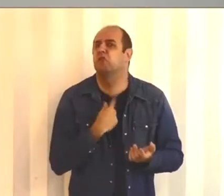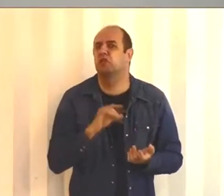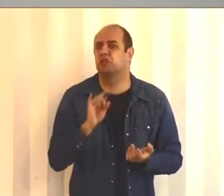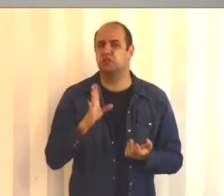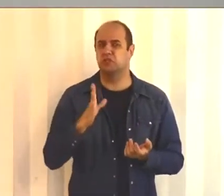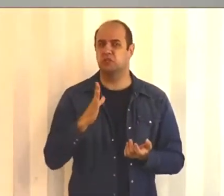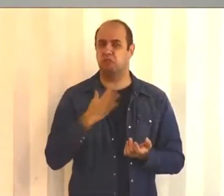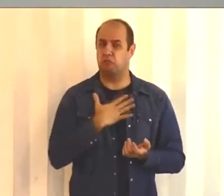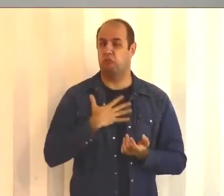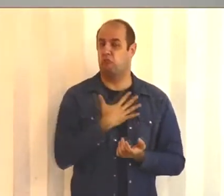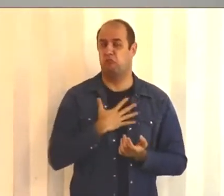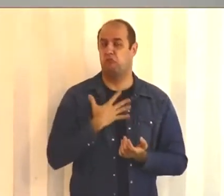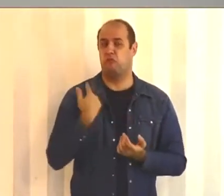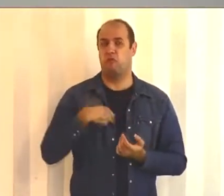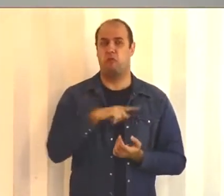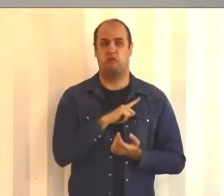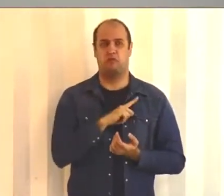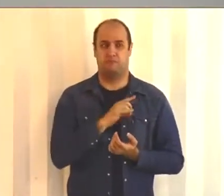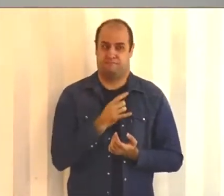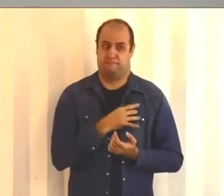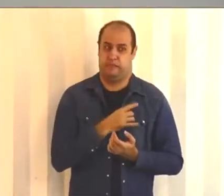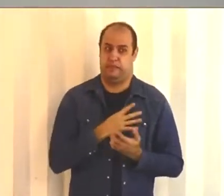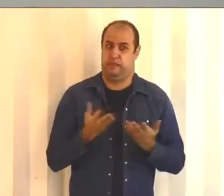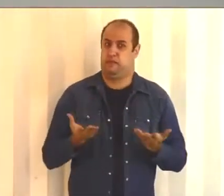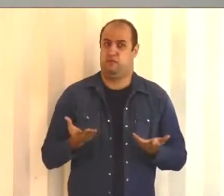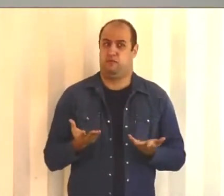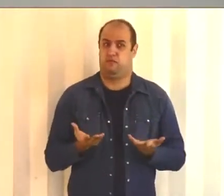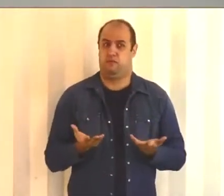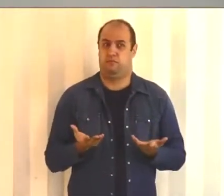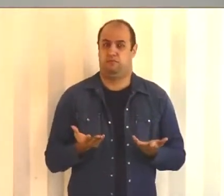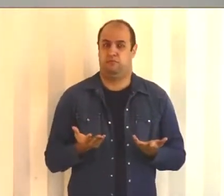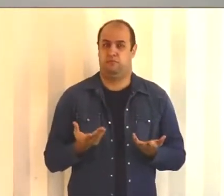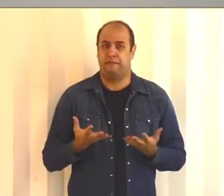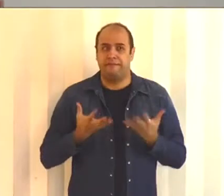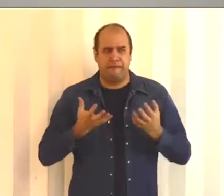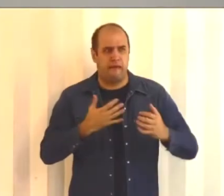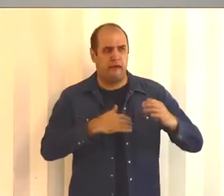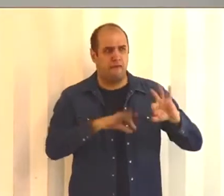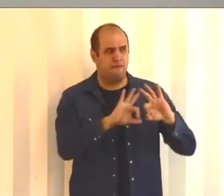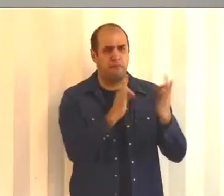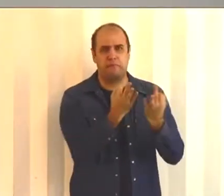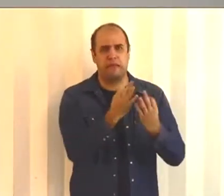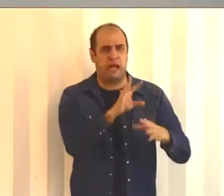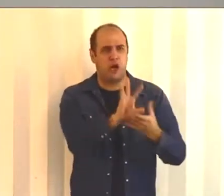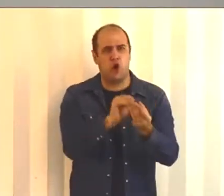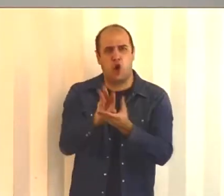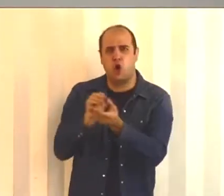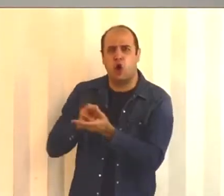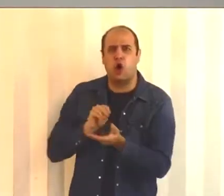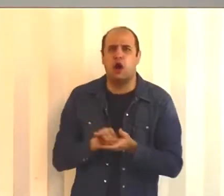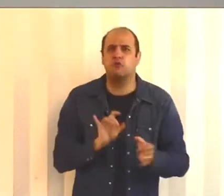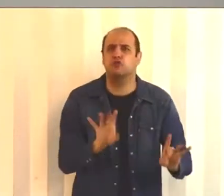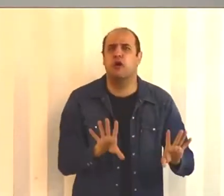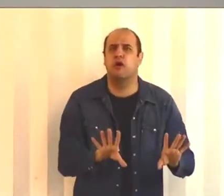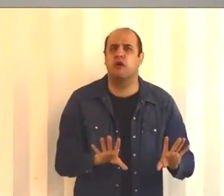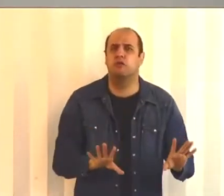nosso gosto, dos nossos medos? Nós queremos construir porque todos os outros têm família?